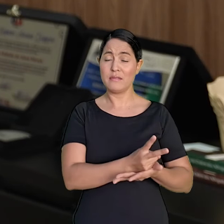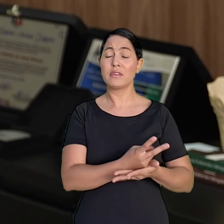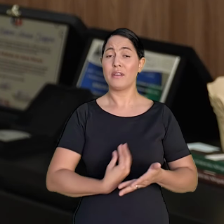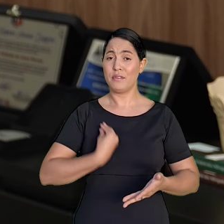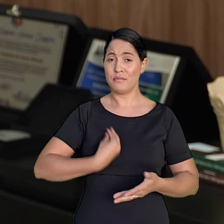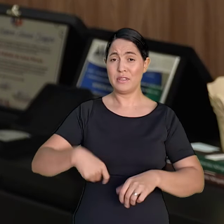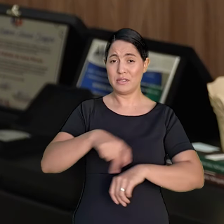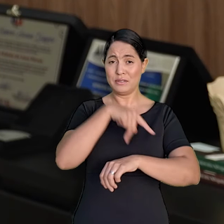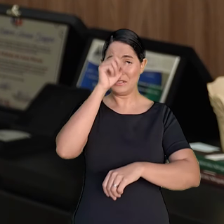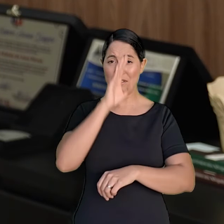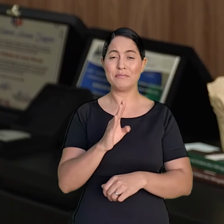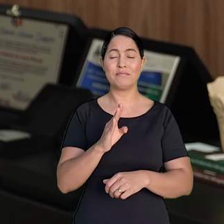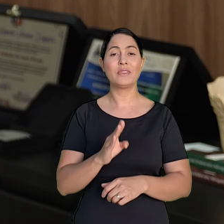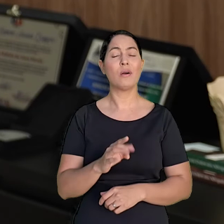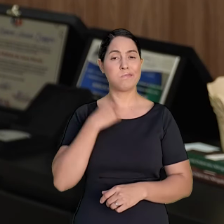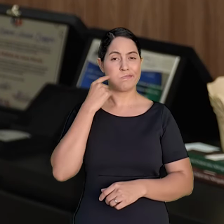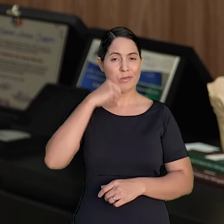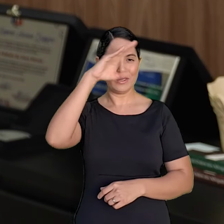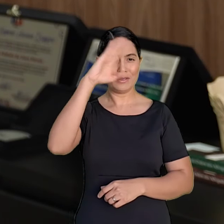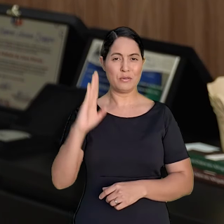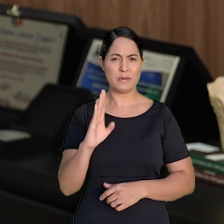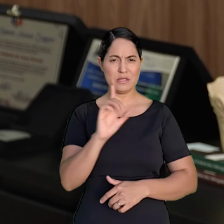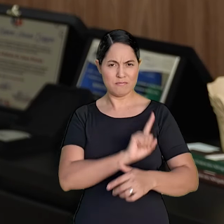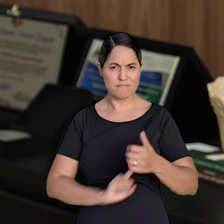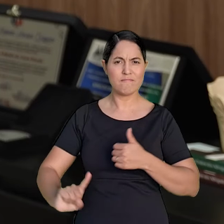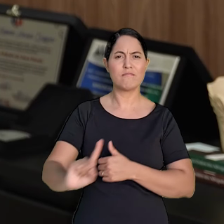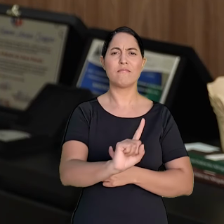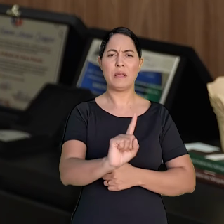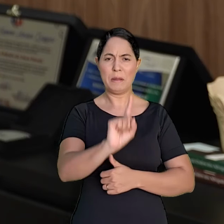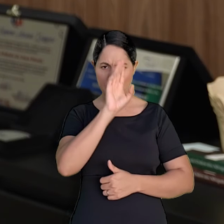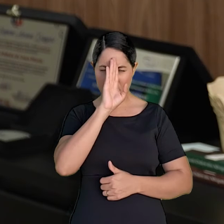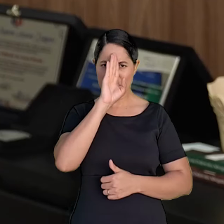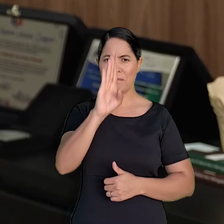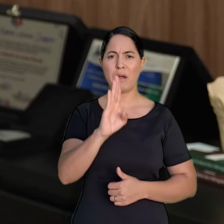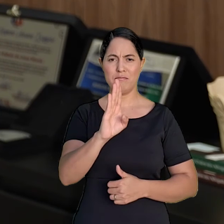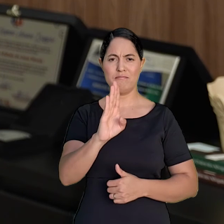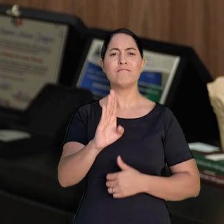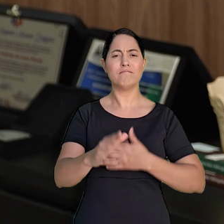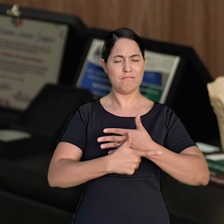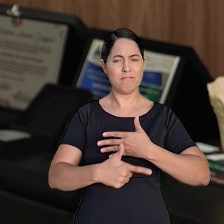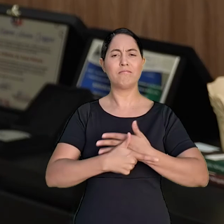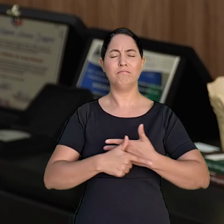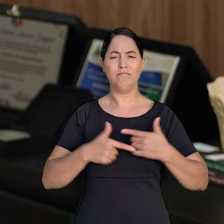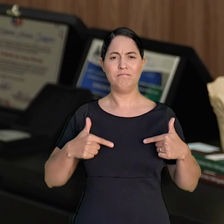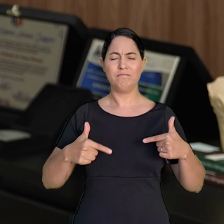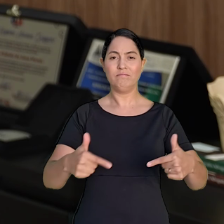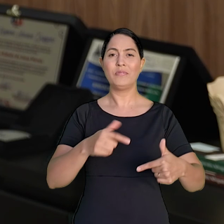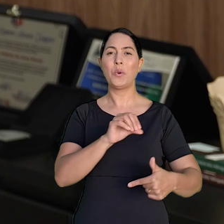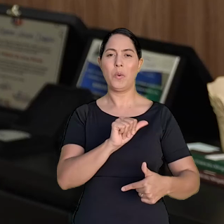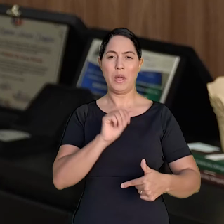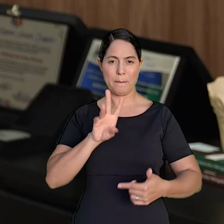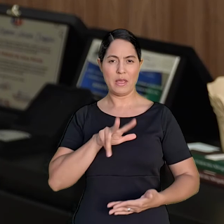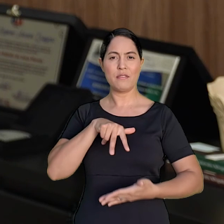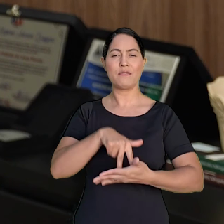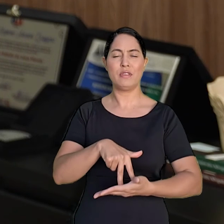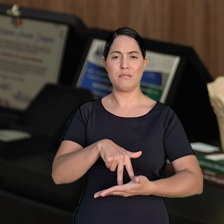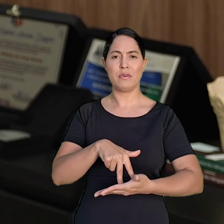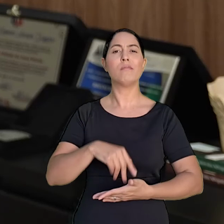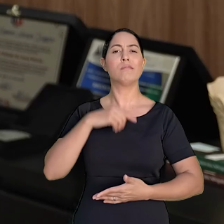advocacia brasileira será protagonista nessa construção. E a OAB seguirá firme em seu compromisso histórico de defender